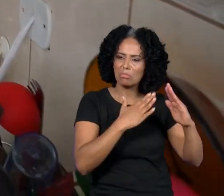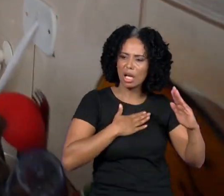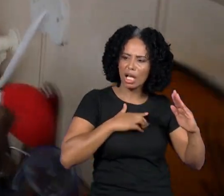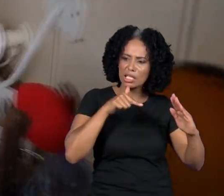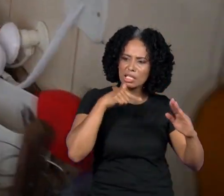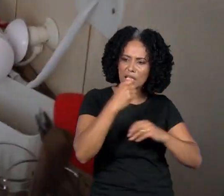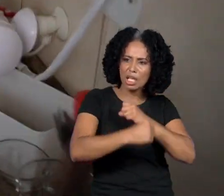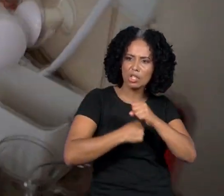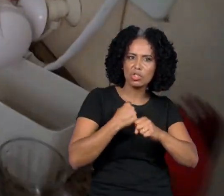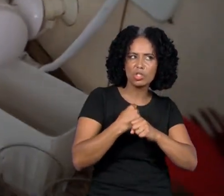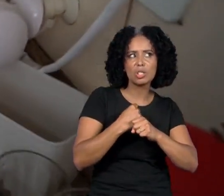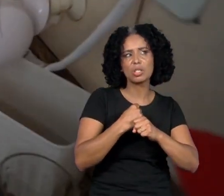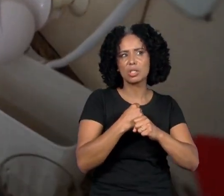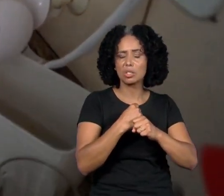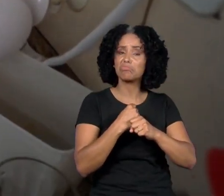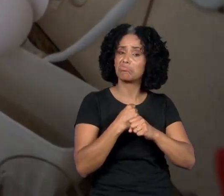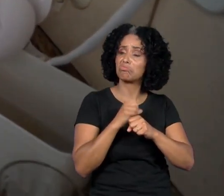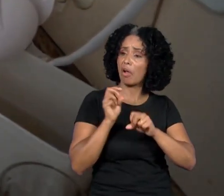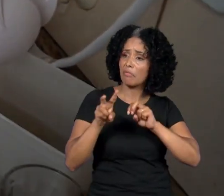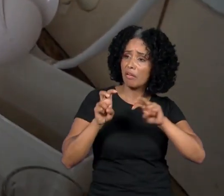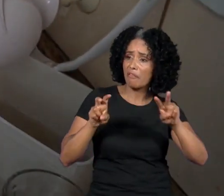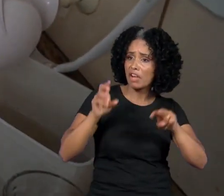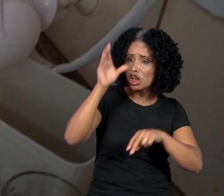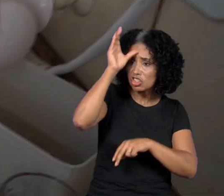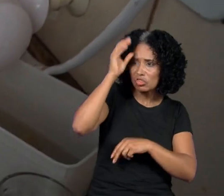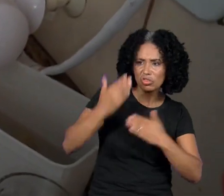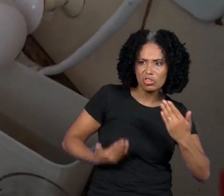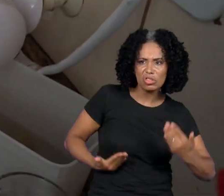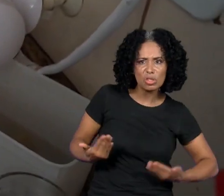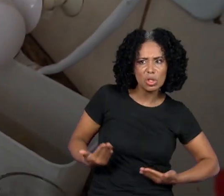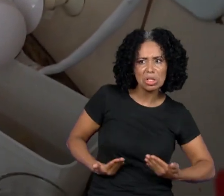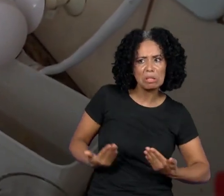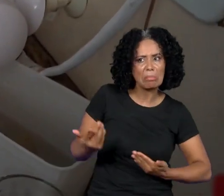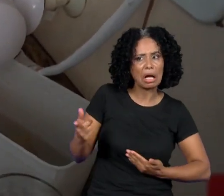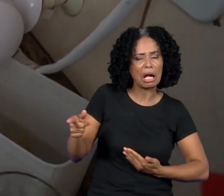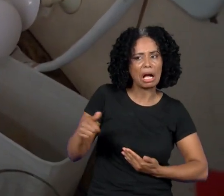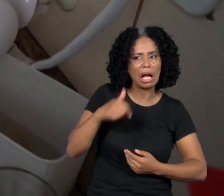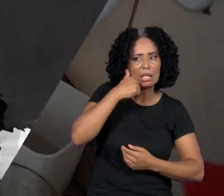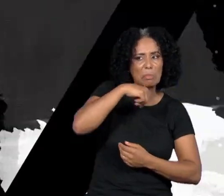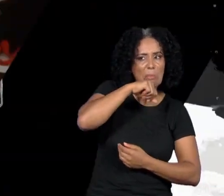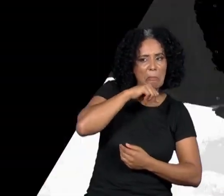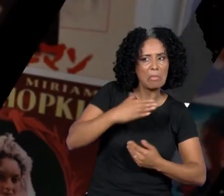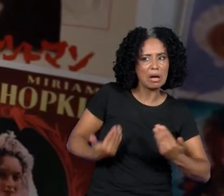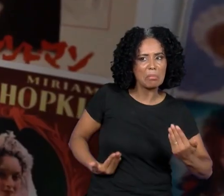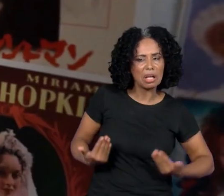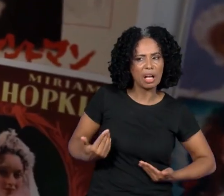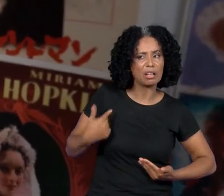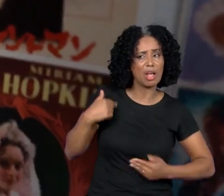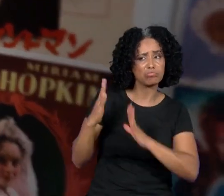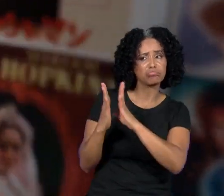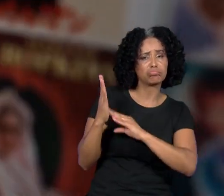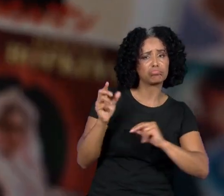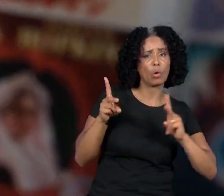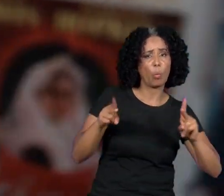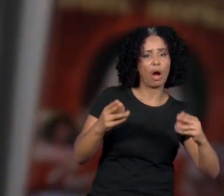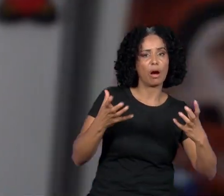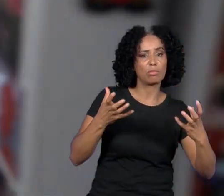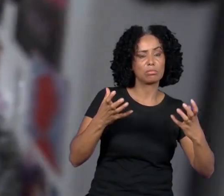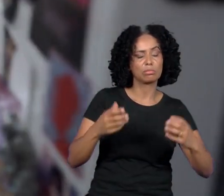uma família de minhas tias eram empregadas domésticas, a minha mãe foi diarista.